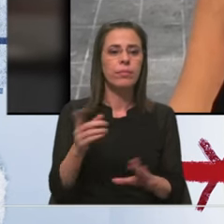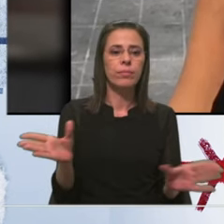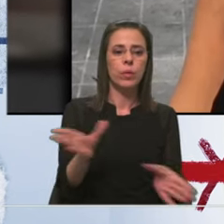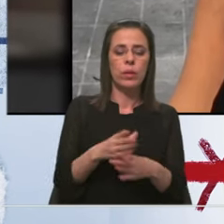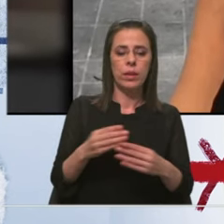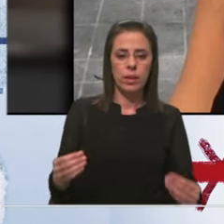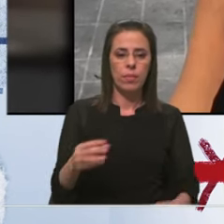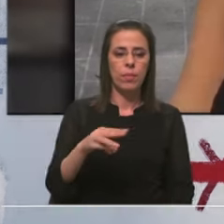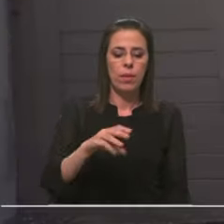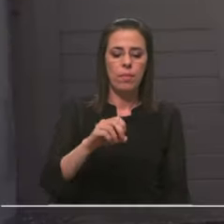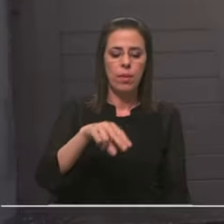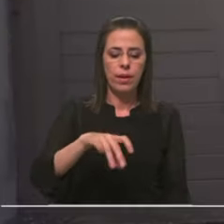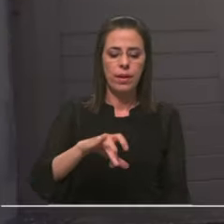desaparecimento de Mónica Silva